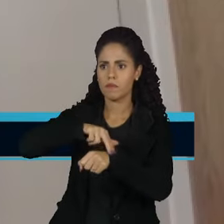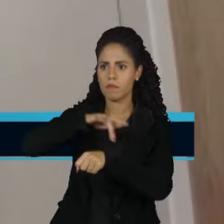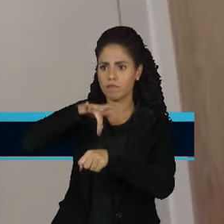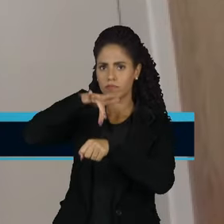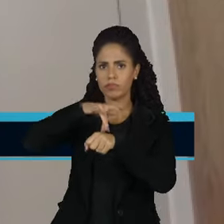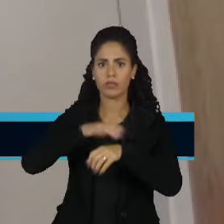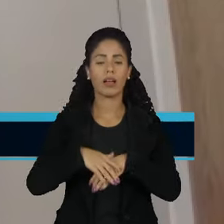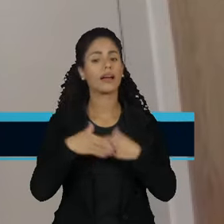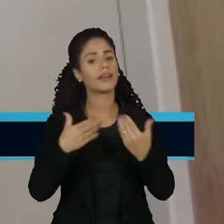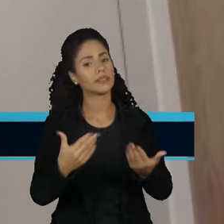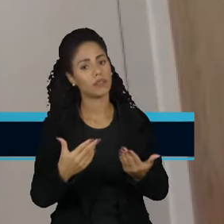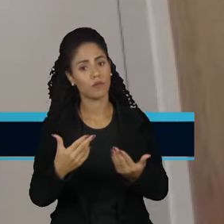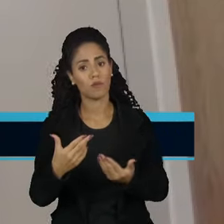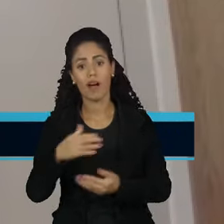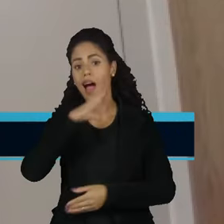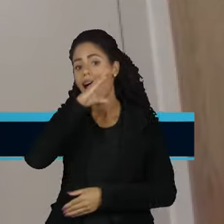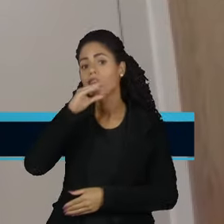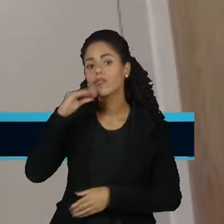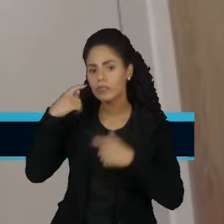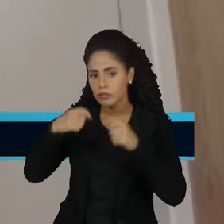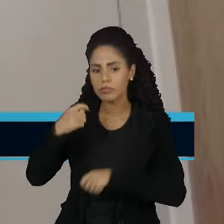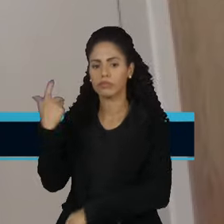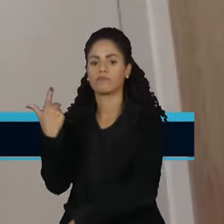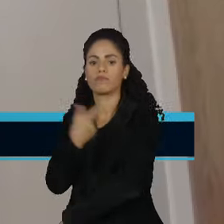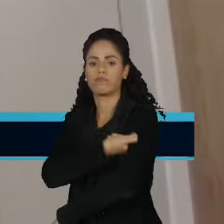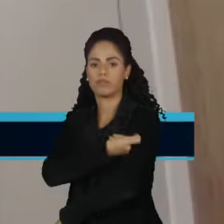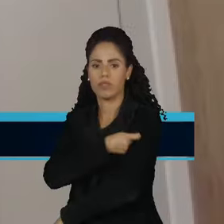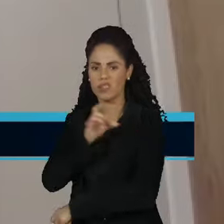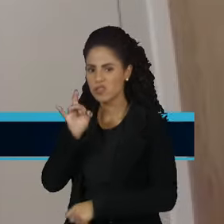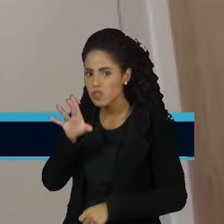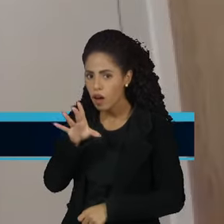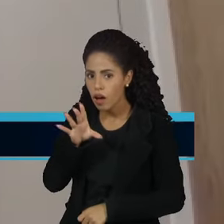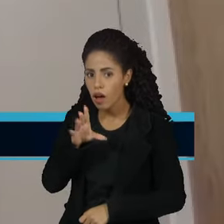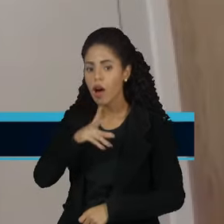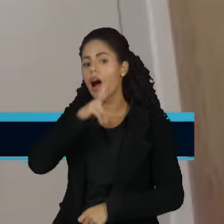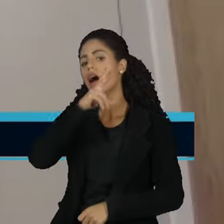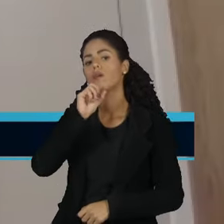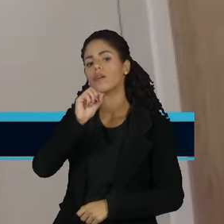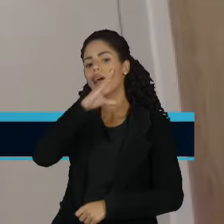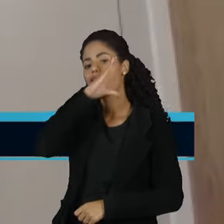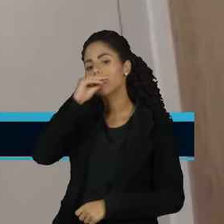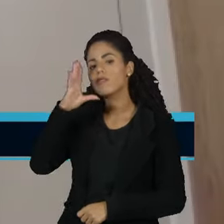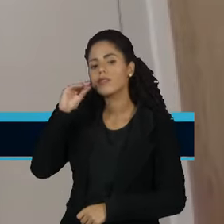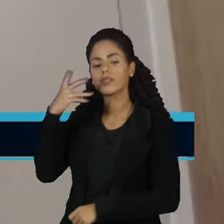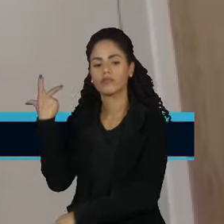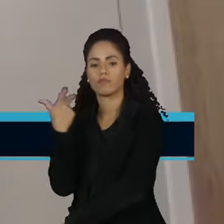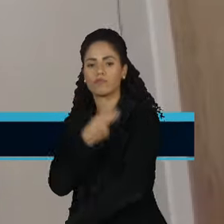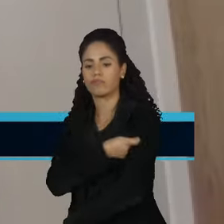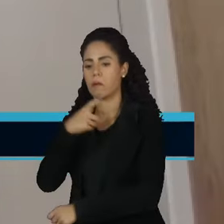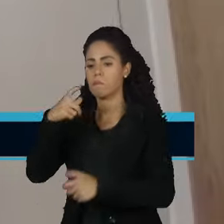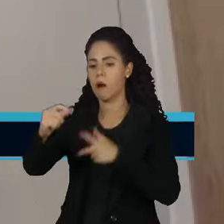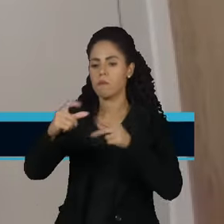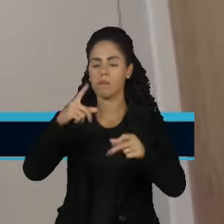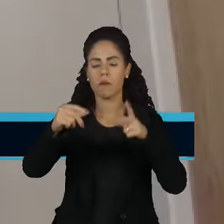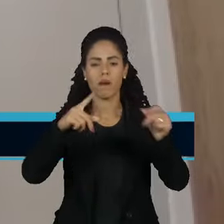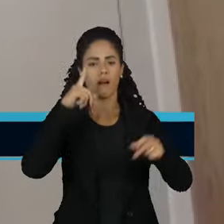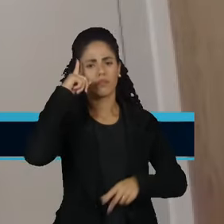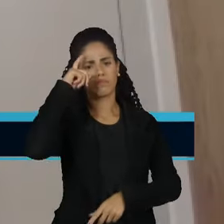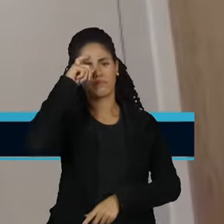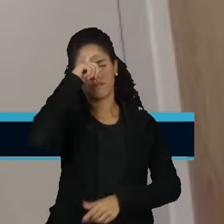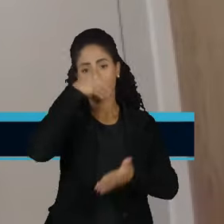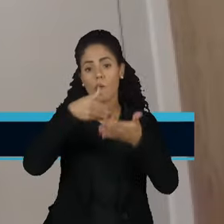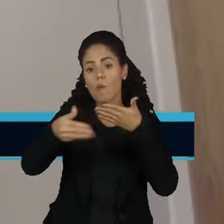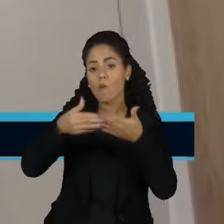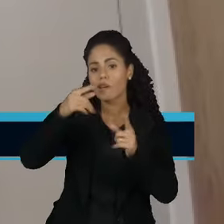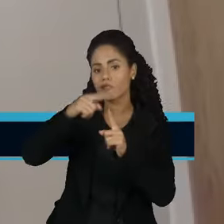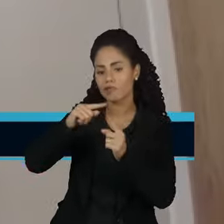o adolescente vacinar. Isso não é só para a vacina da dengue. Adolescente vacinar é uma dificuldade para qualquer vacina em qualquer lugar